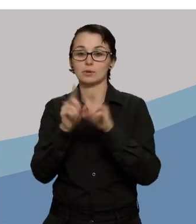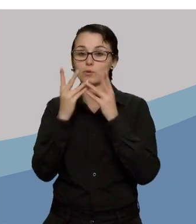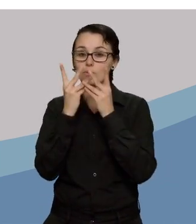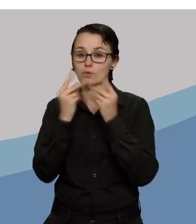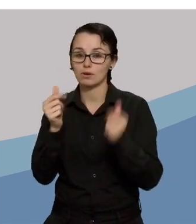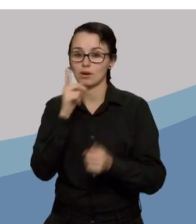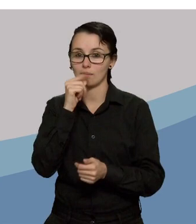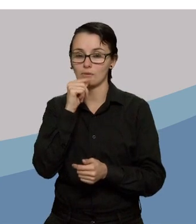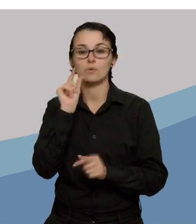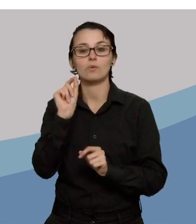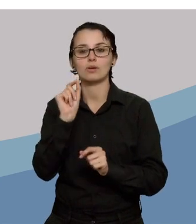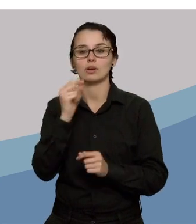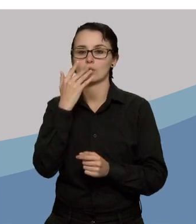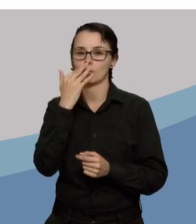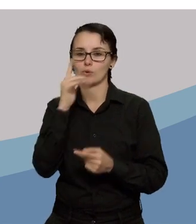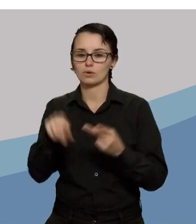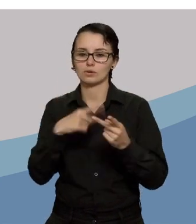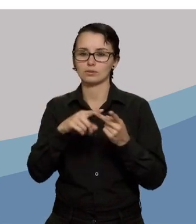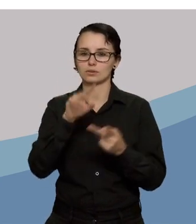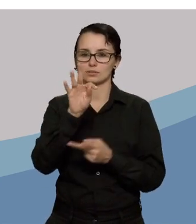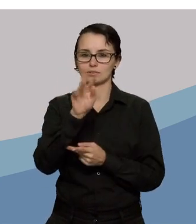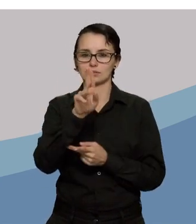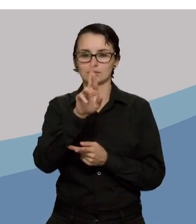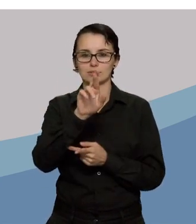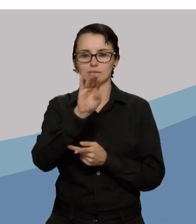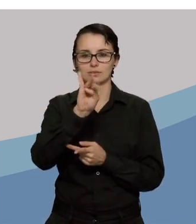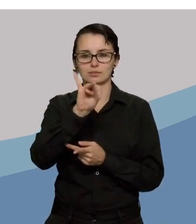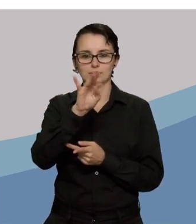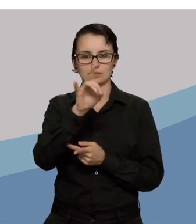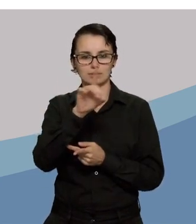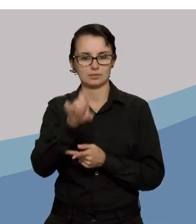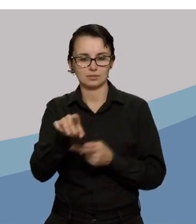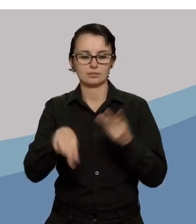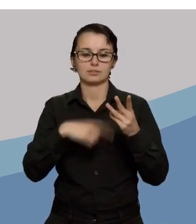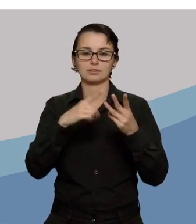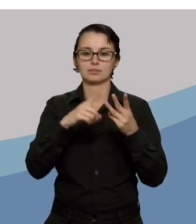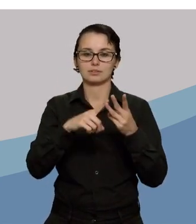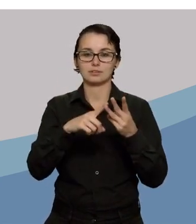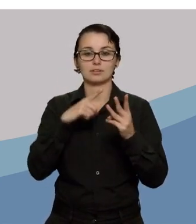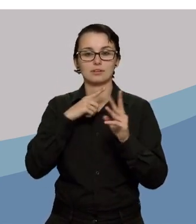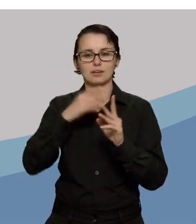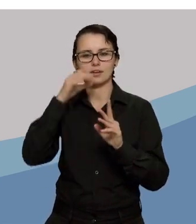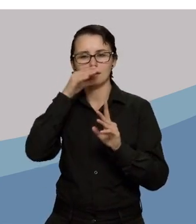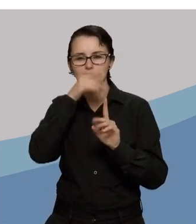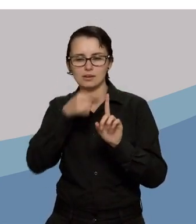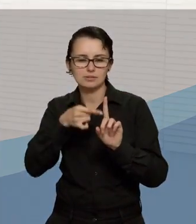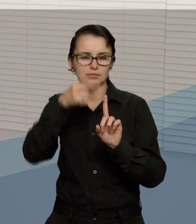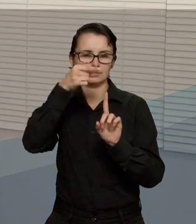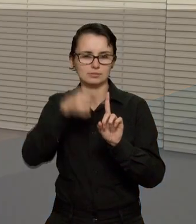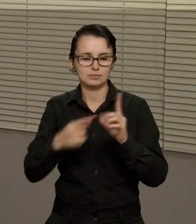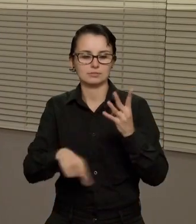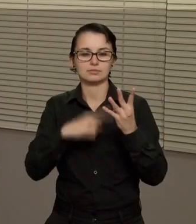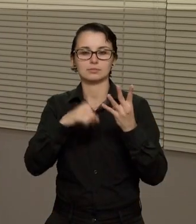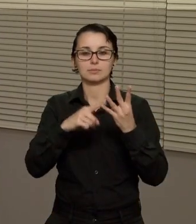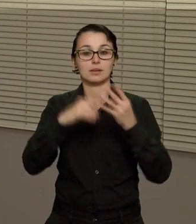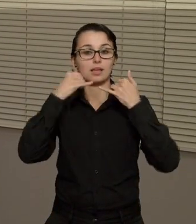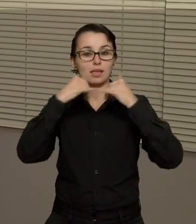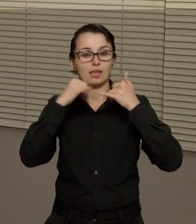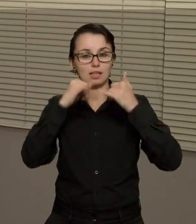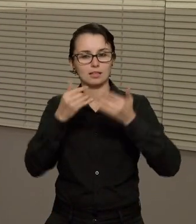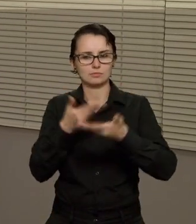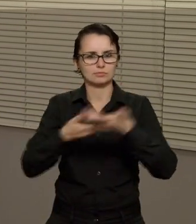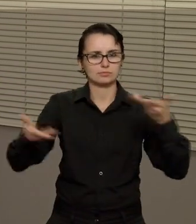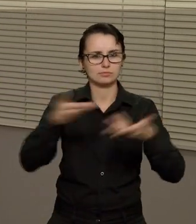são cor, turbidez, temperatura e condutividade elétrica. A cor